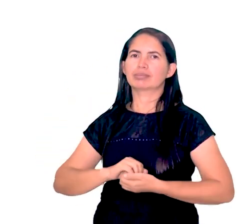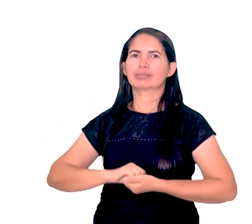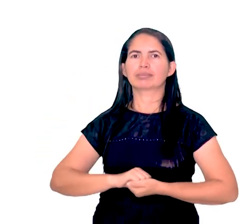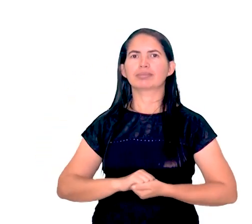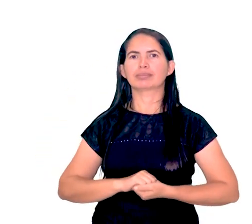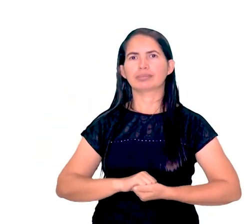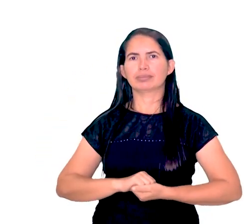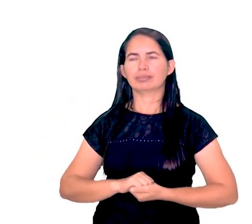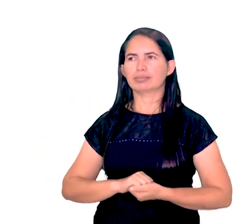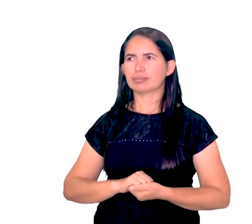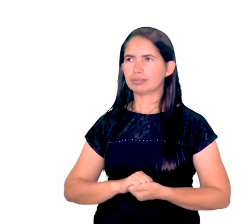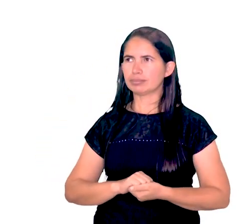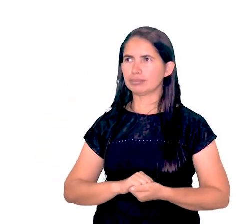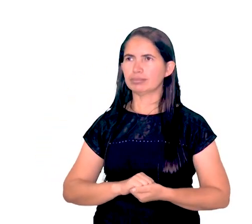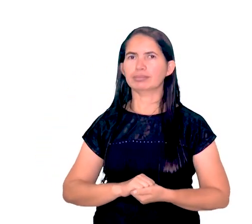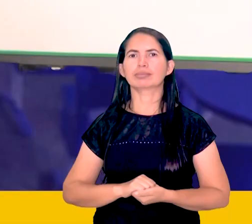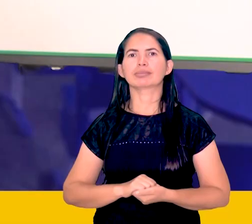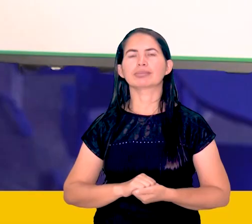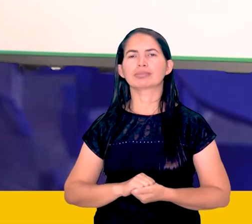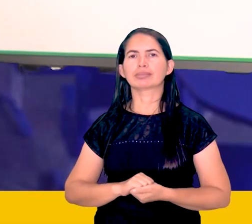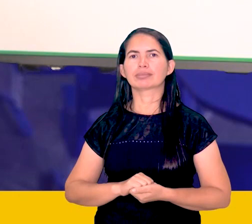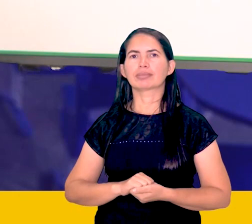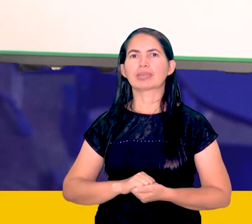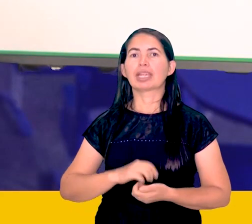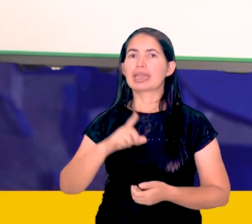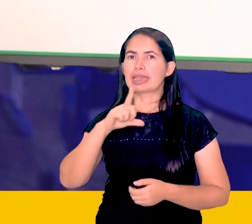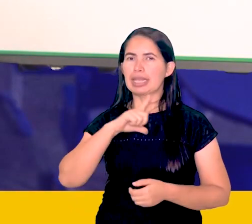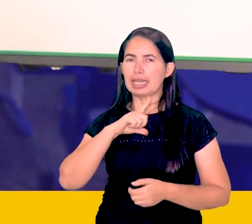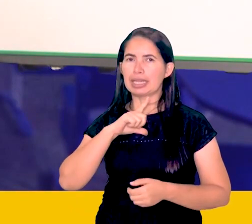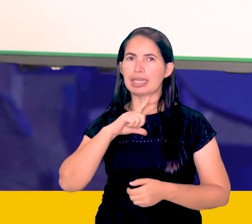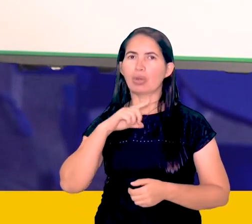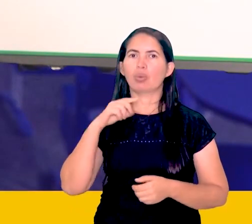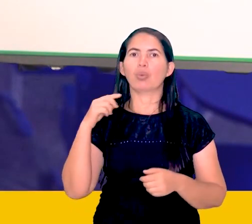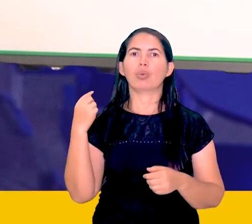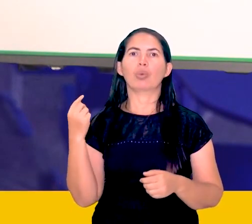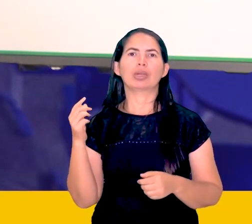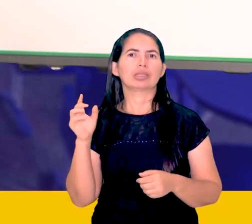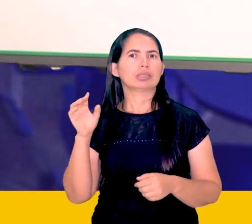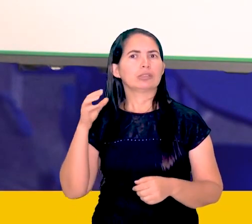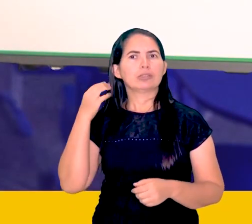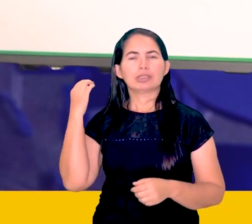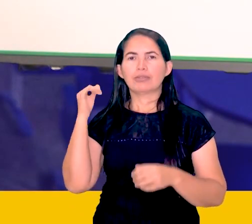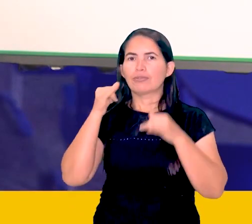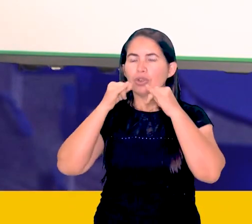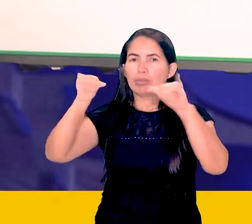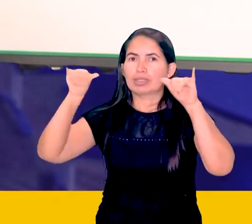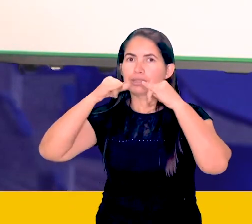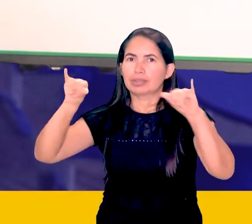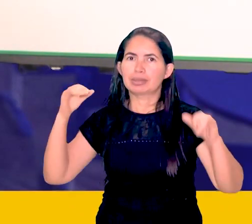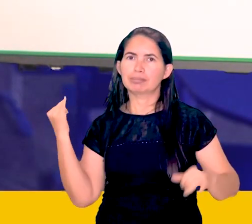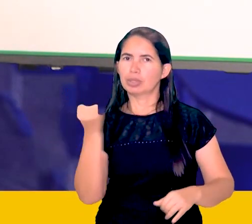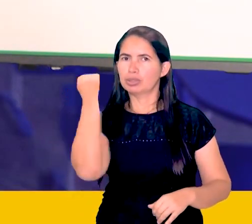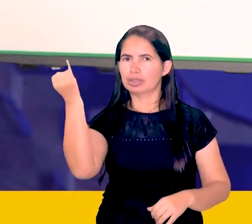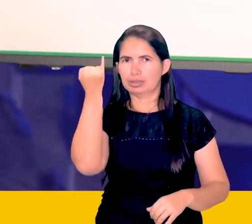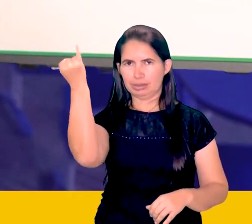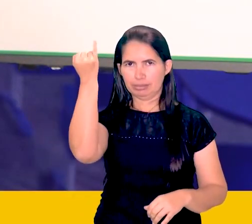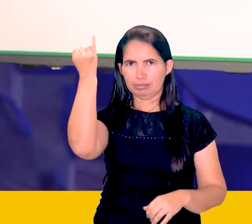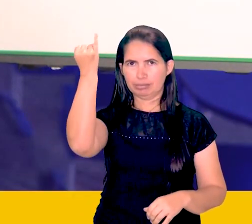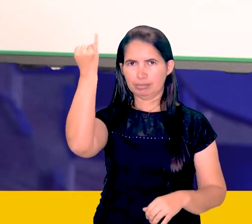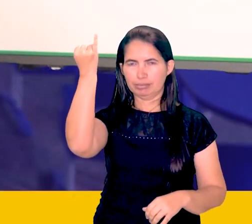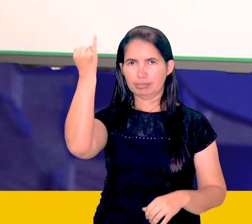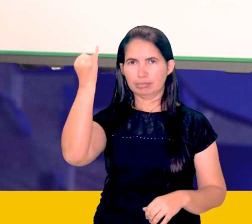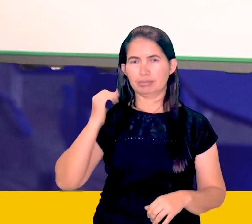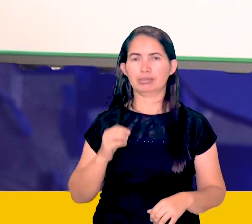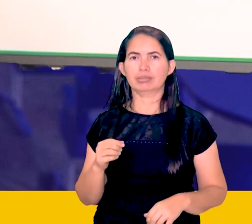Que é um pouco grande, mas que não chega a utilizar o quilômetro, tá bom? Vamos lá para